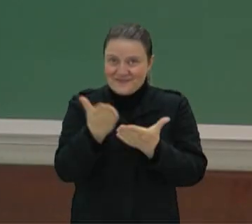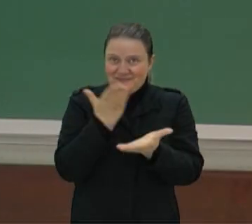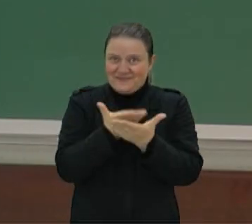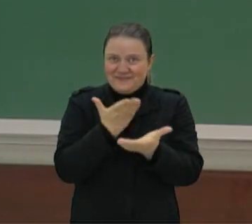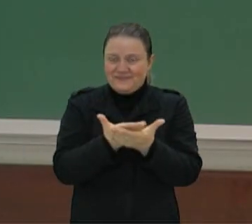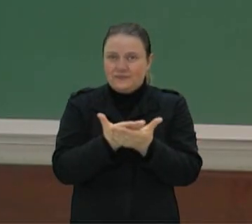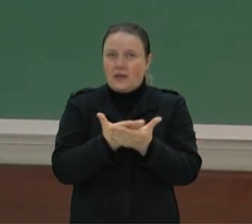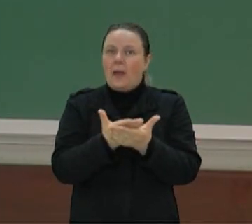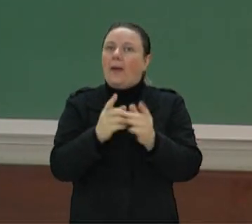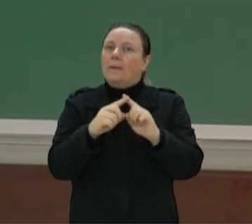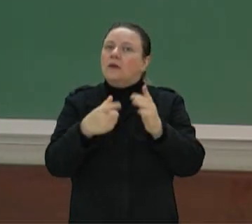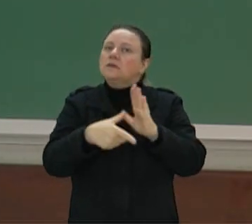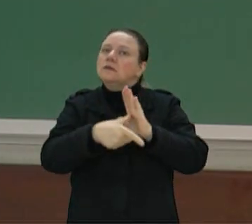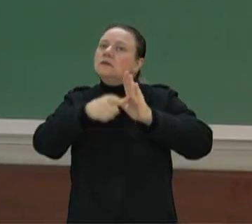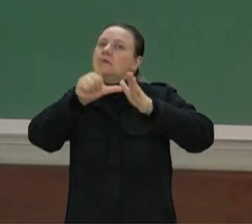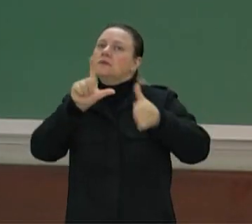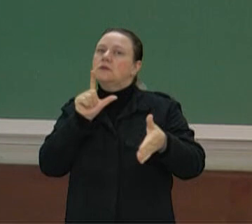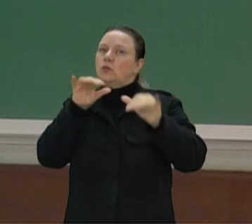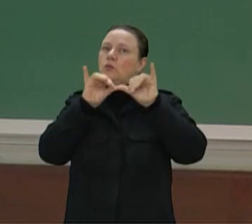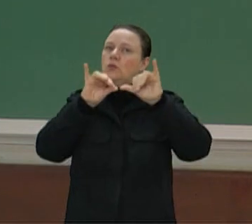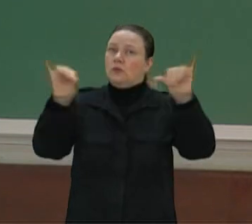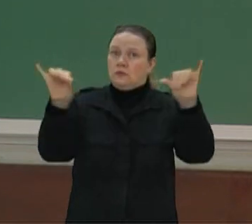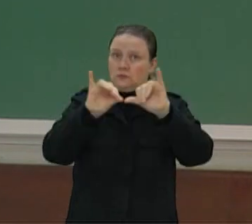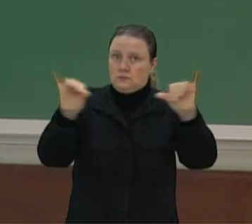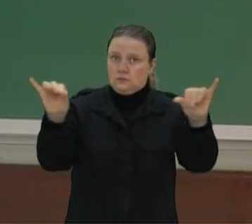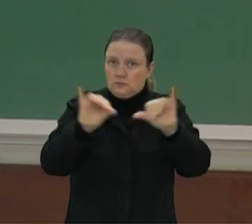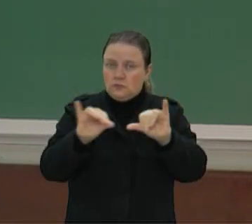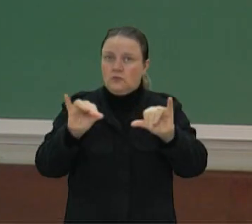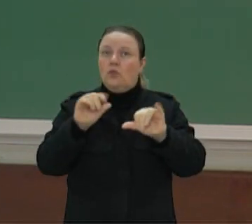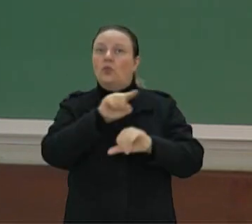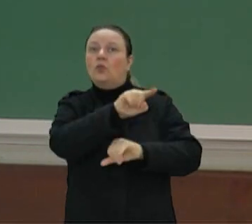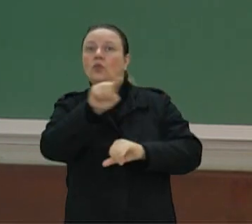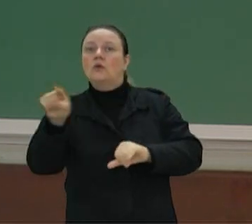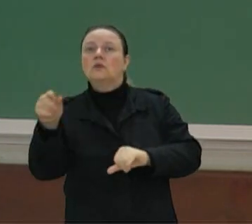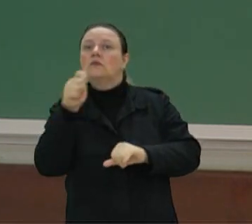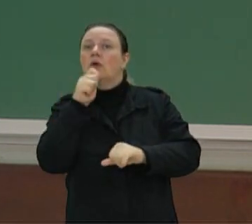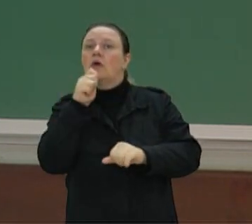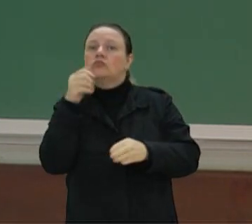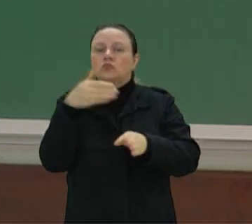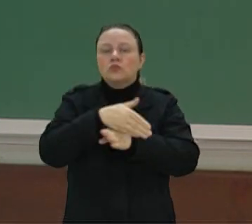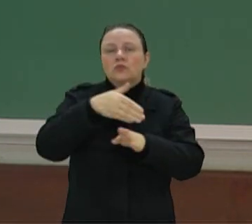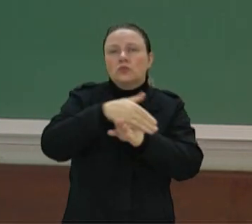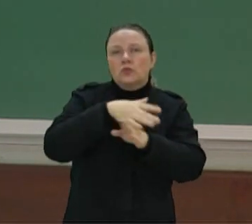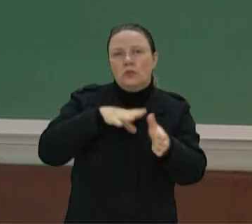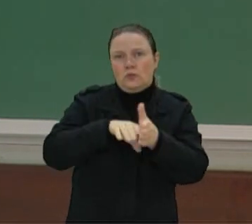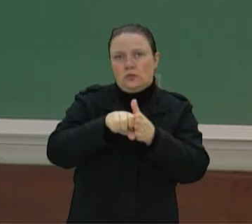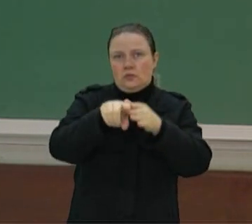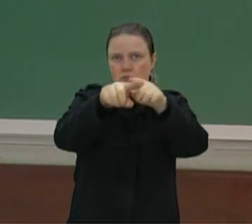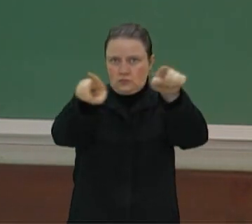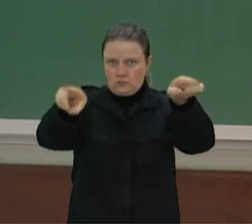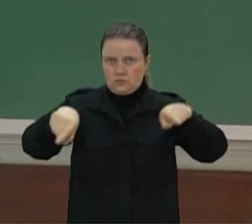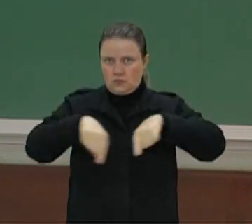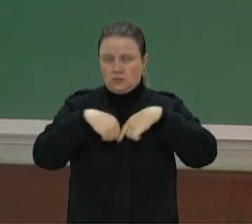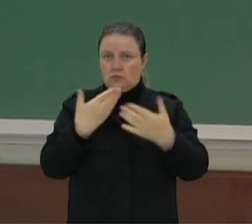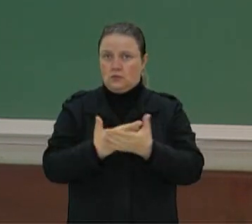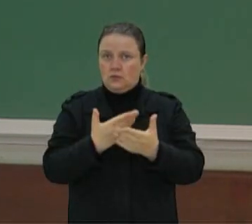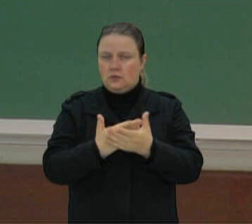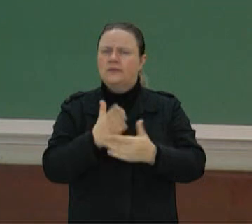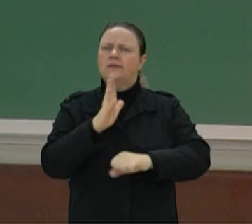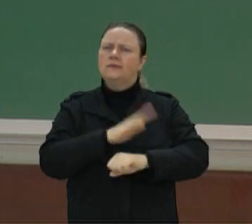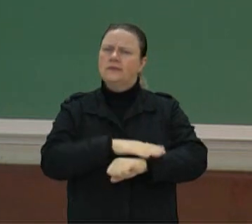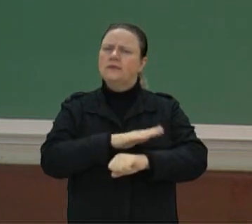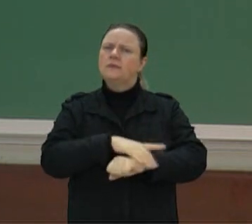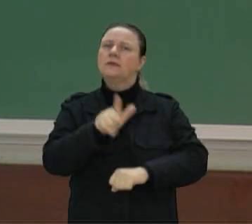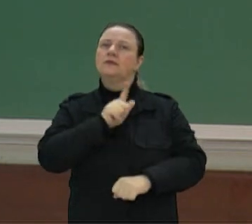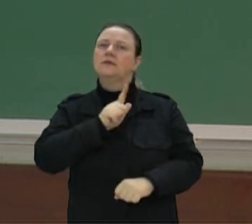pessoal? Só aquele lembrete para você que ainda não acessou o Classroom, acesse ainda há tempo. Não se